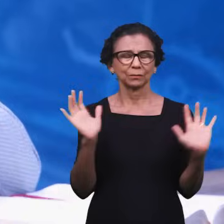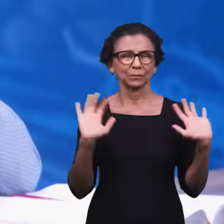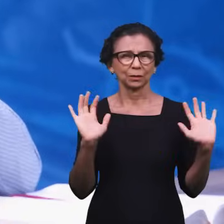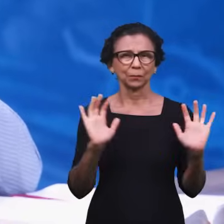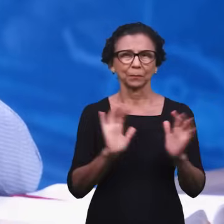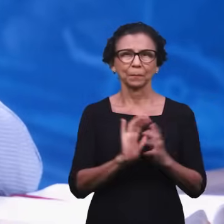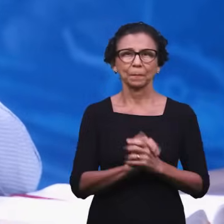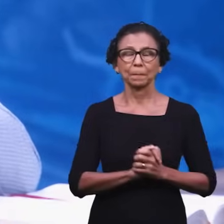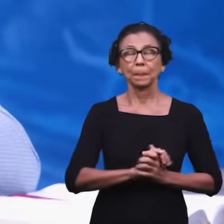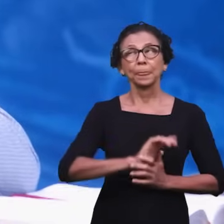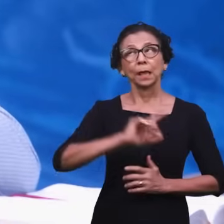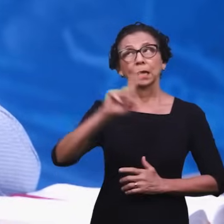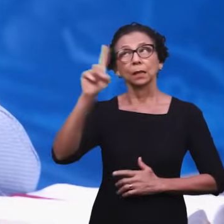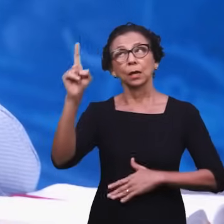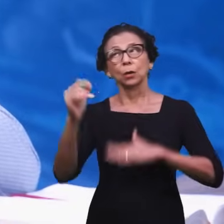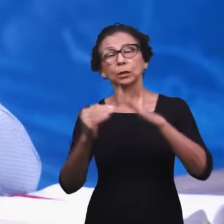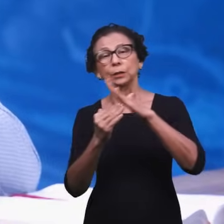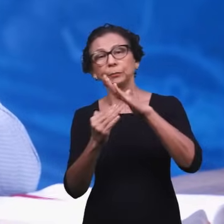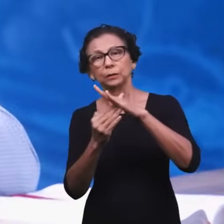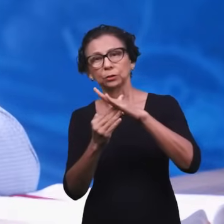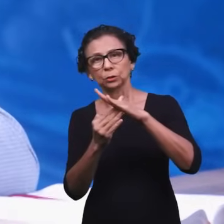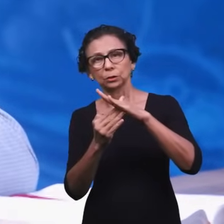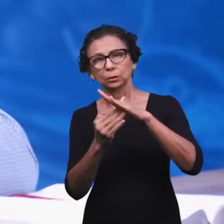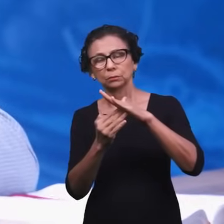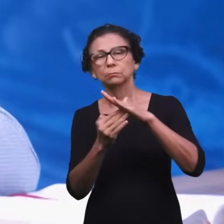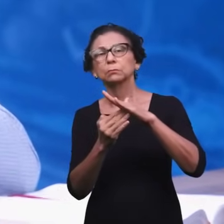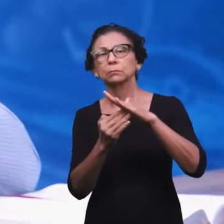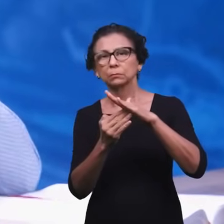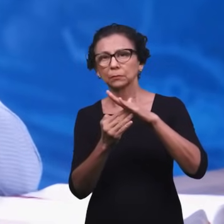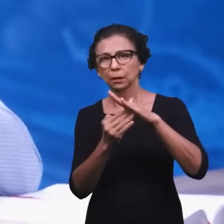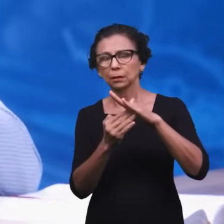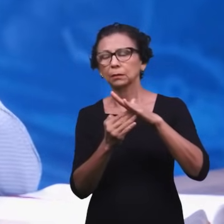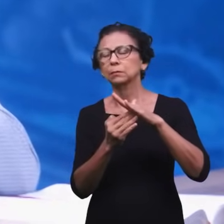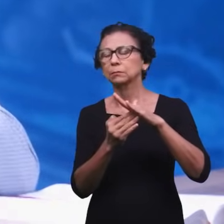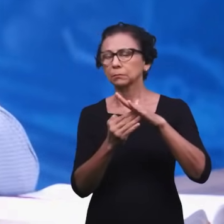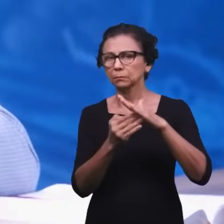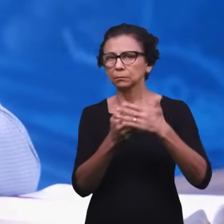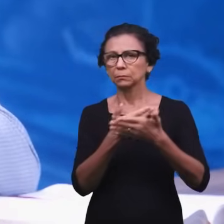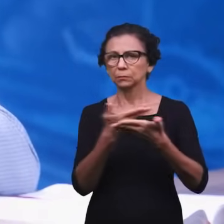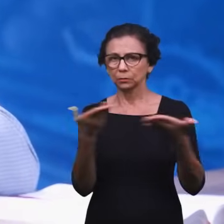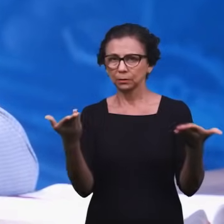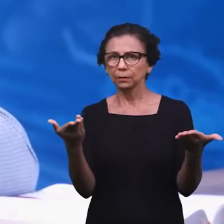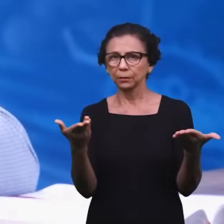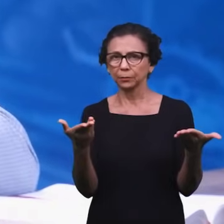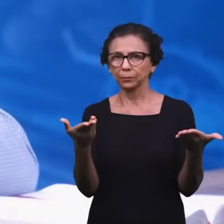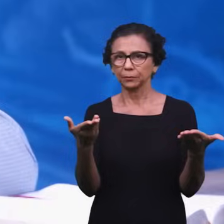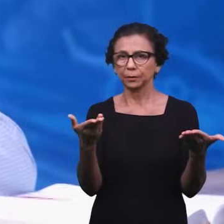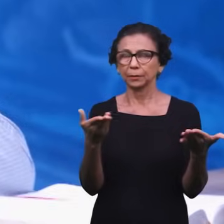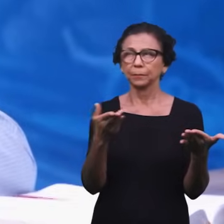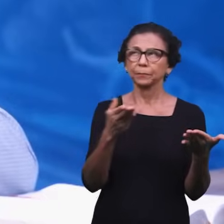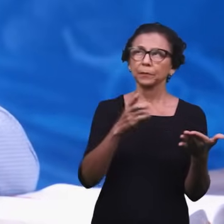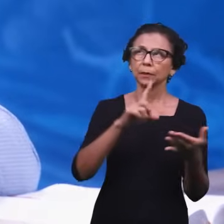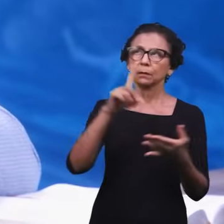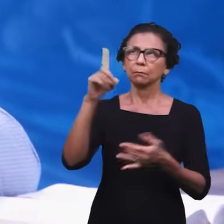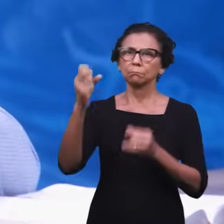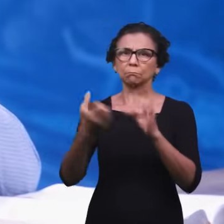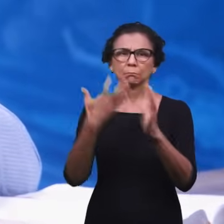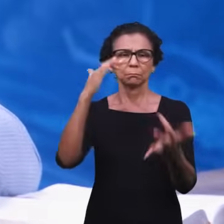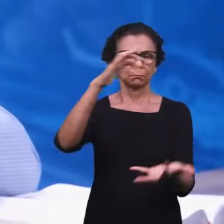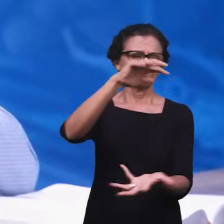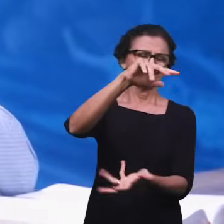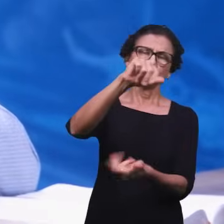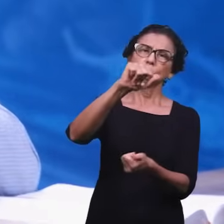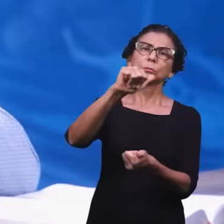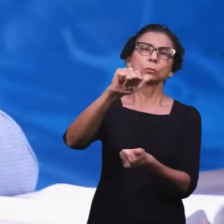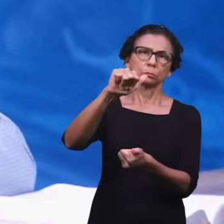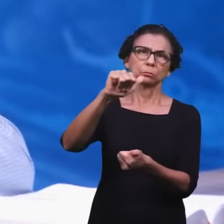a eternidade, o Senhor já havia projetado a criação da obra criadora, deste mundo, deste